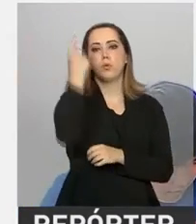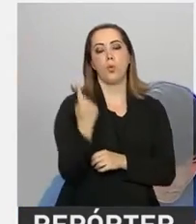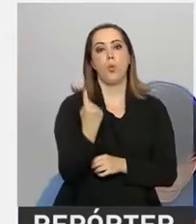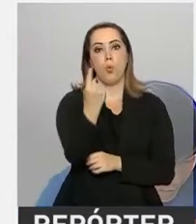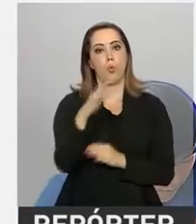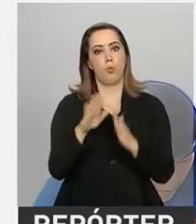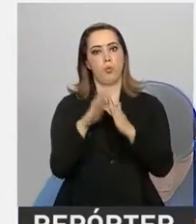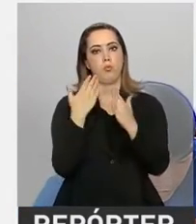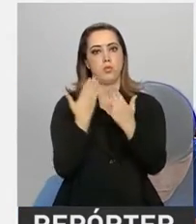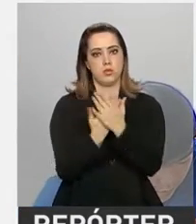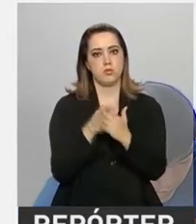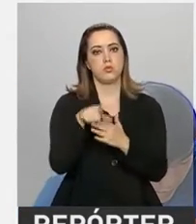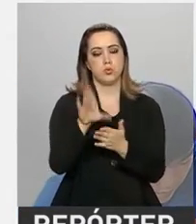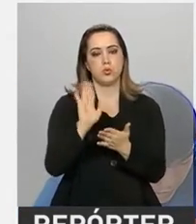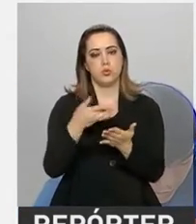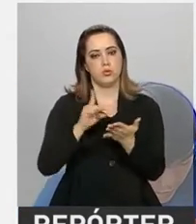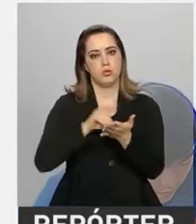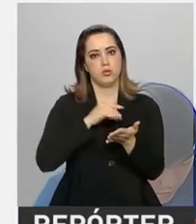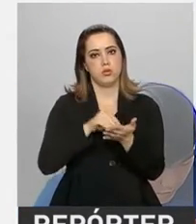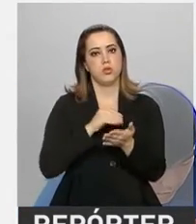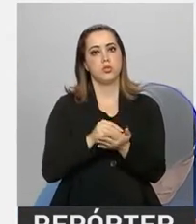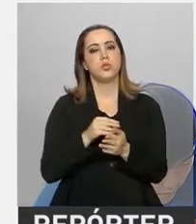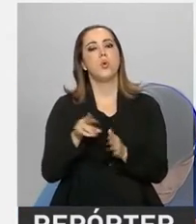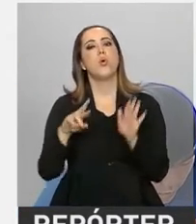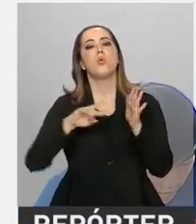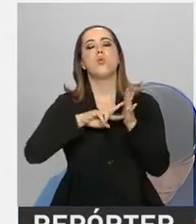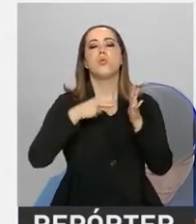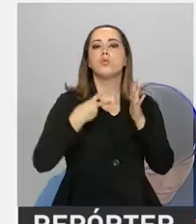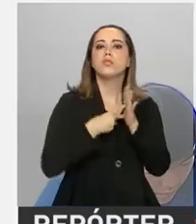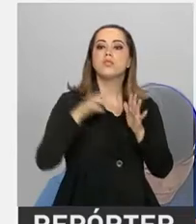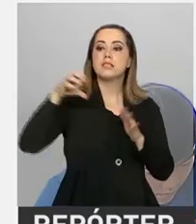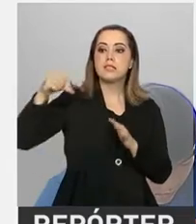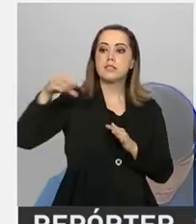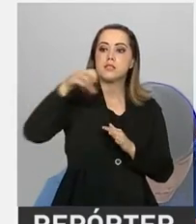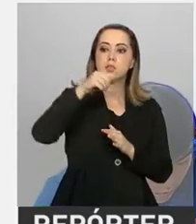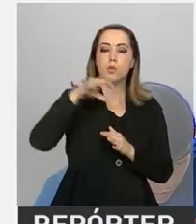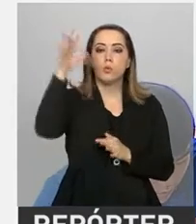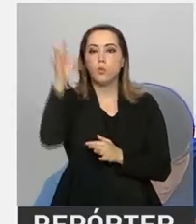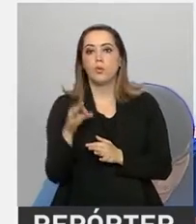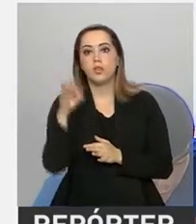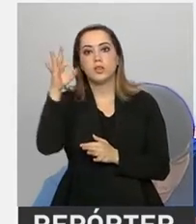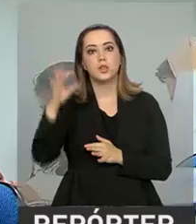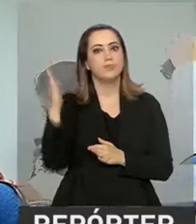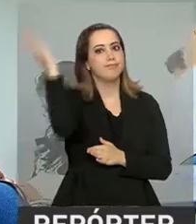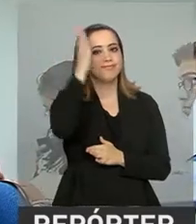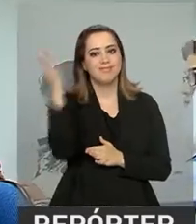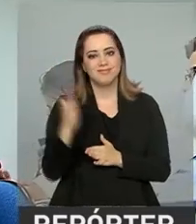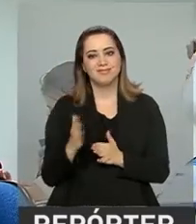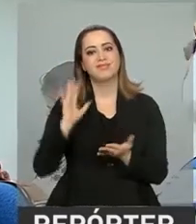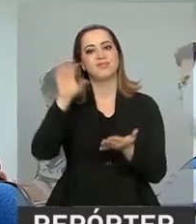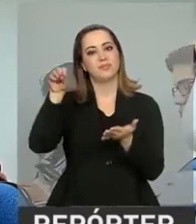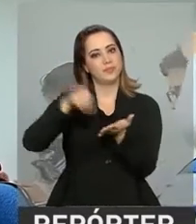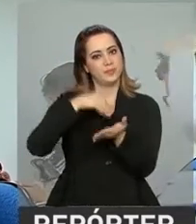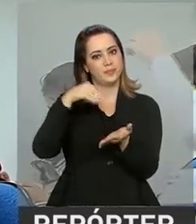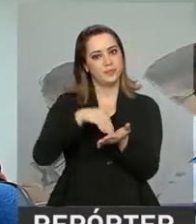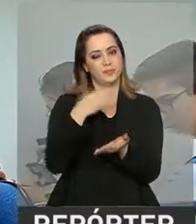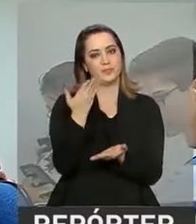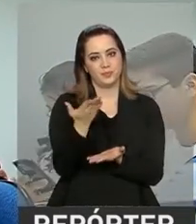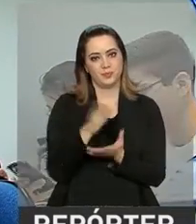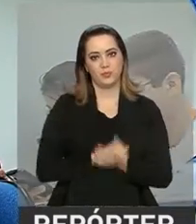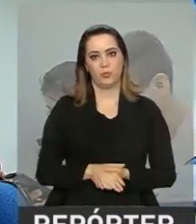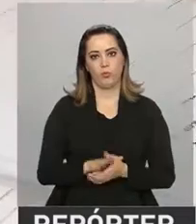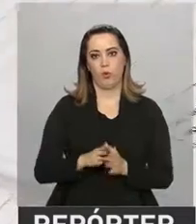escola escrita o que representa 99% dos municípios do país maior competição do gênero